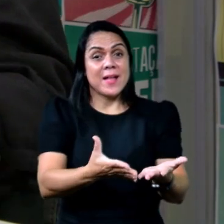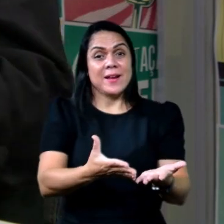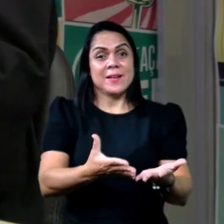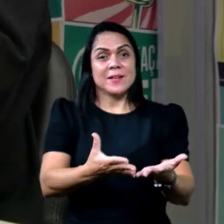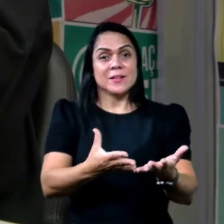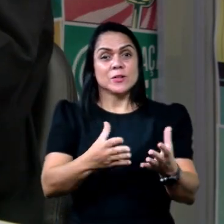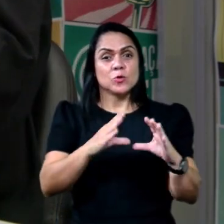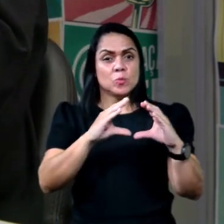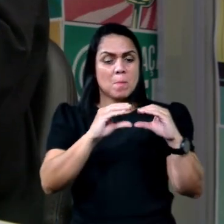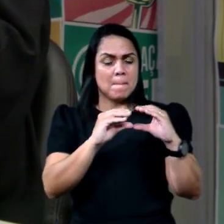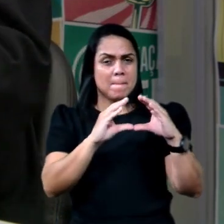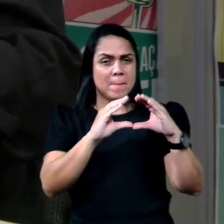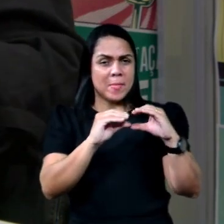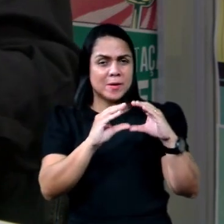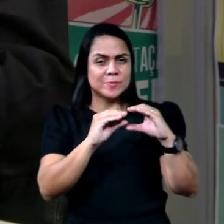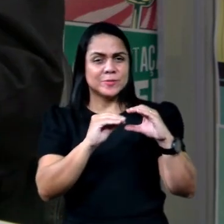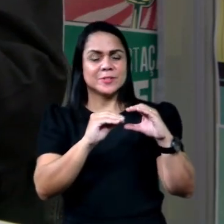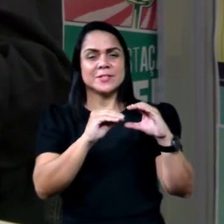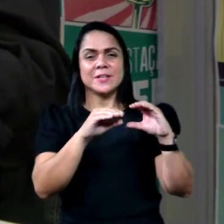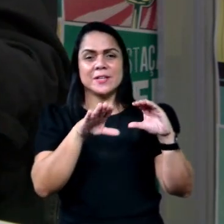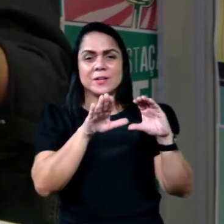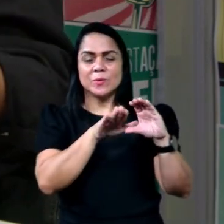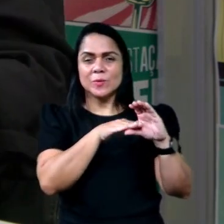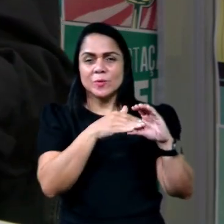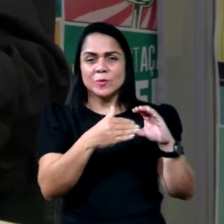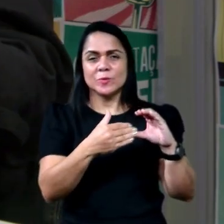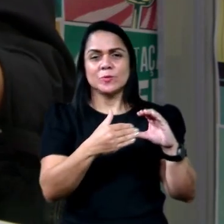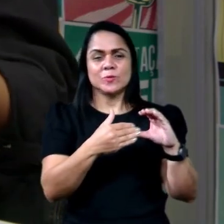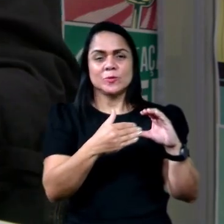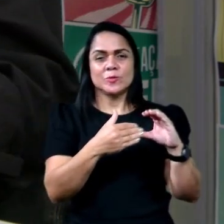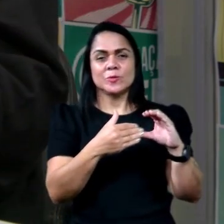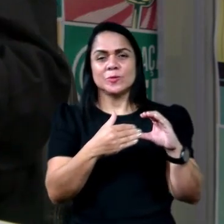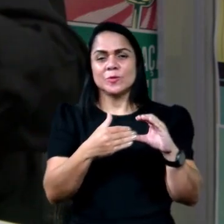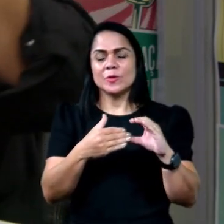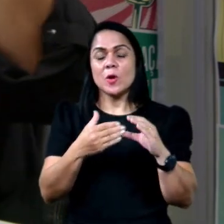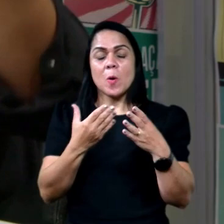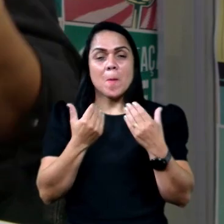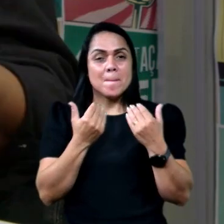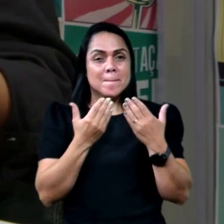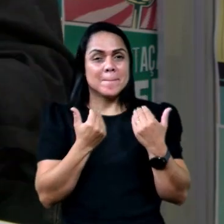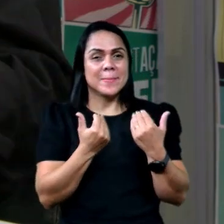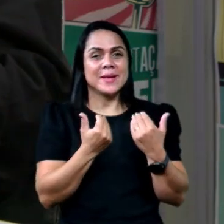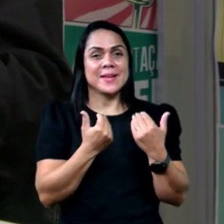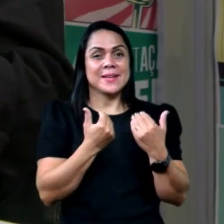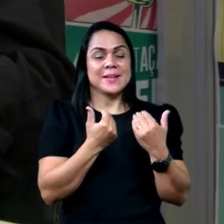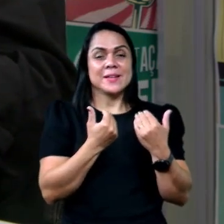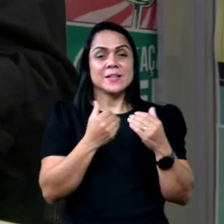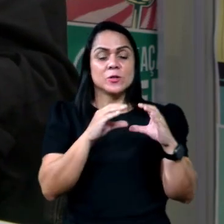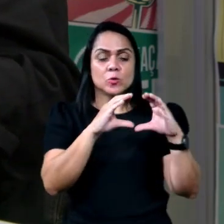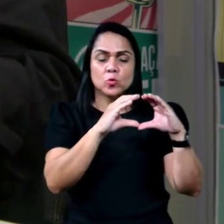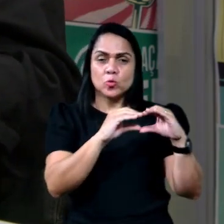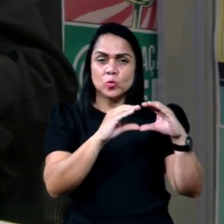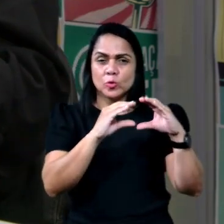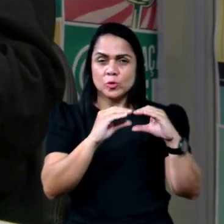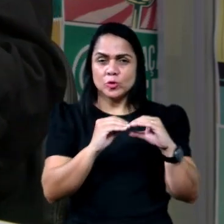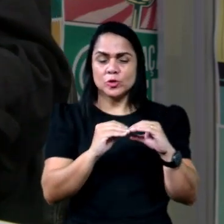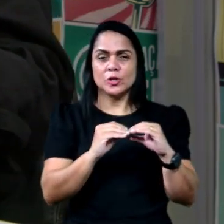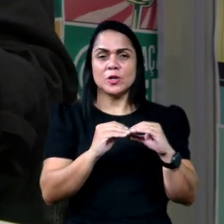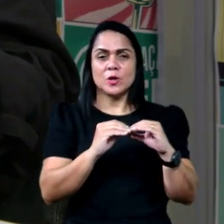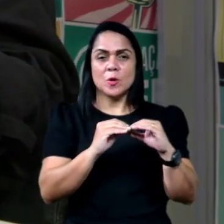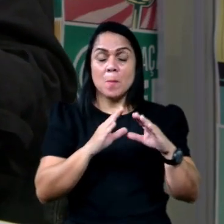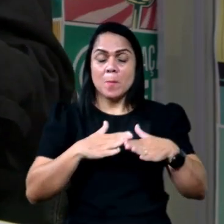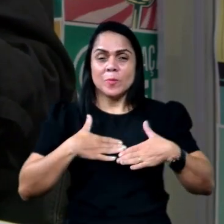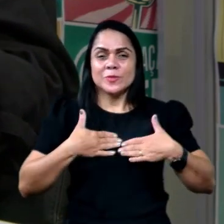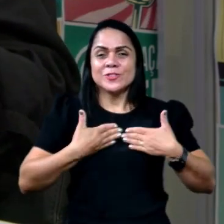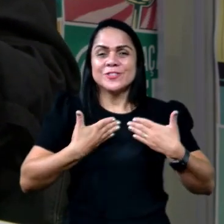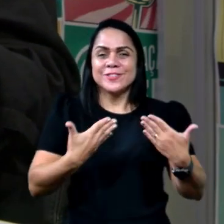sonho. O pãozinho recheado, porque eu achei que ela lanchar sonho podia deixar ela motivada na aula. Isso é um